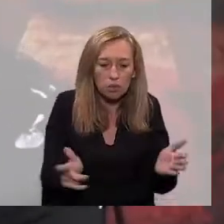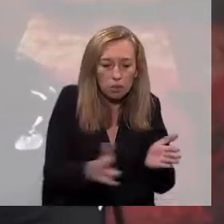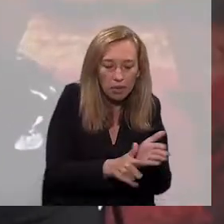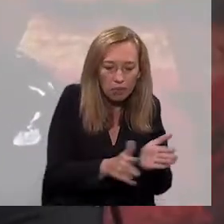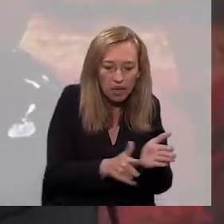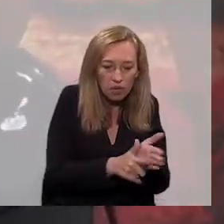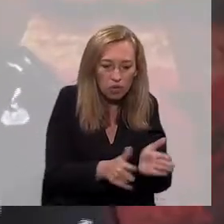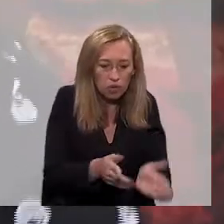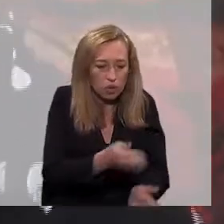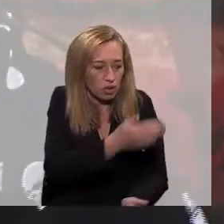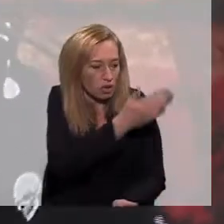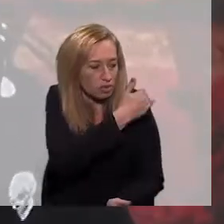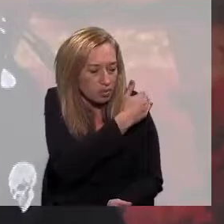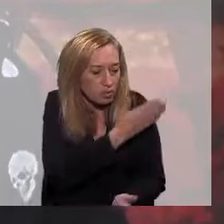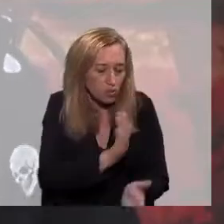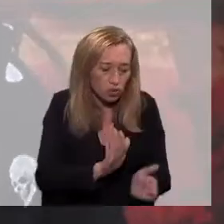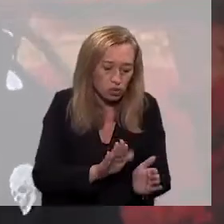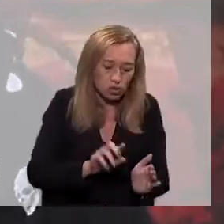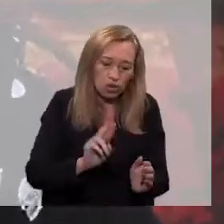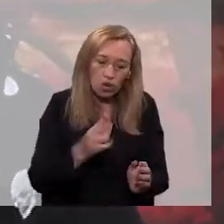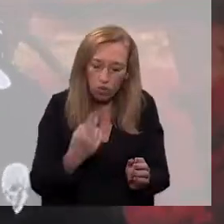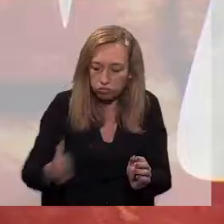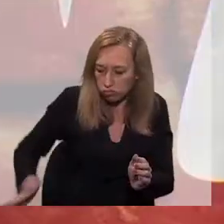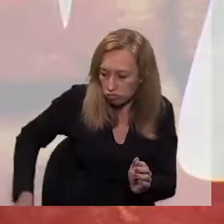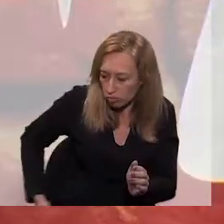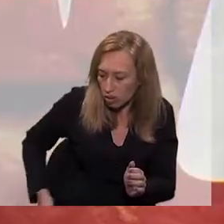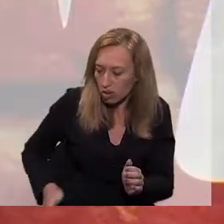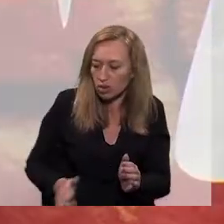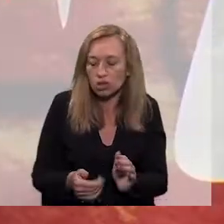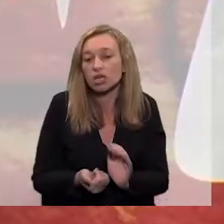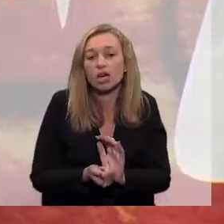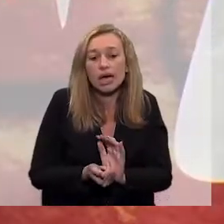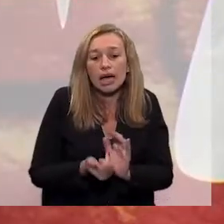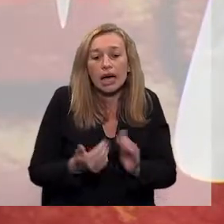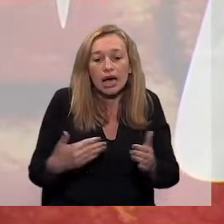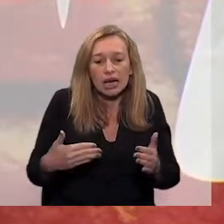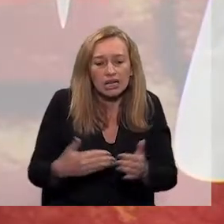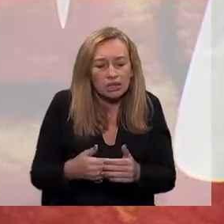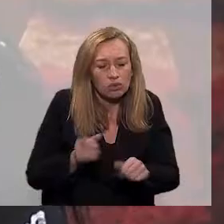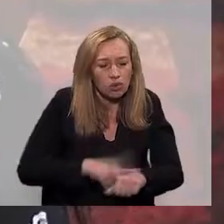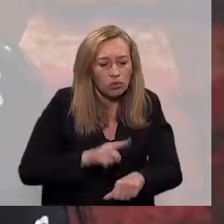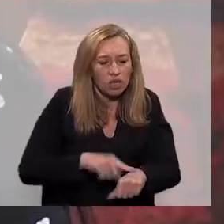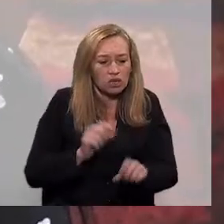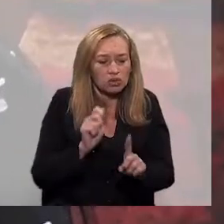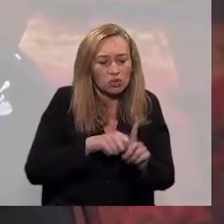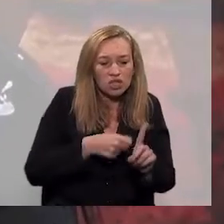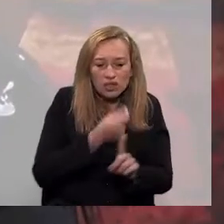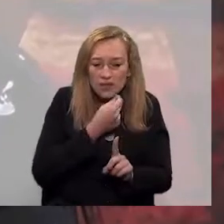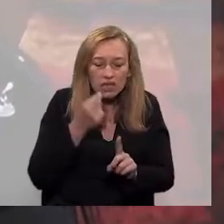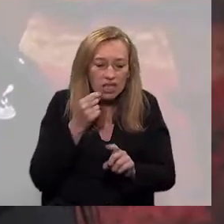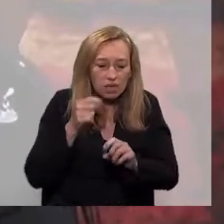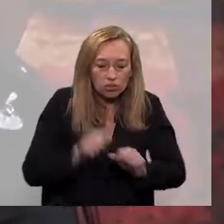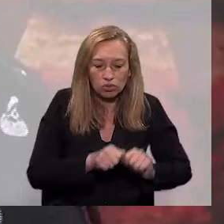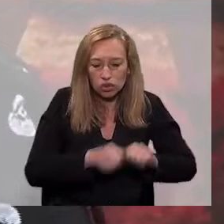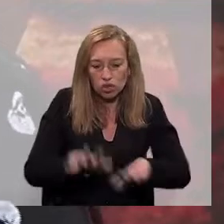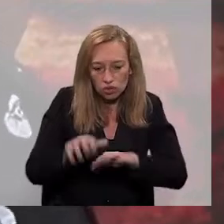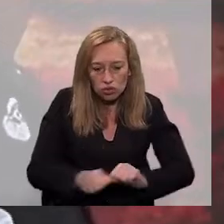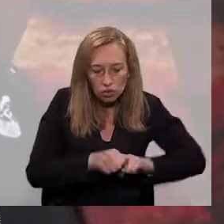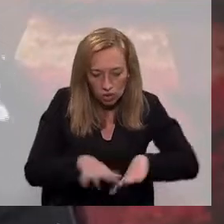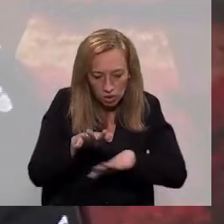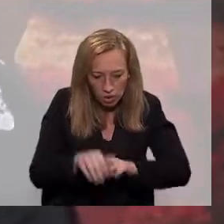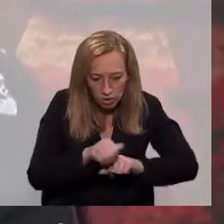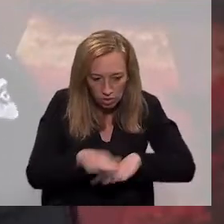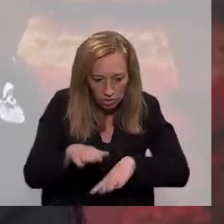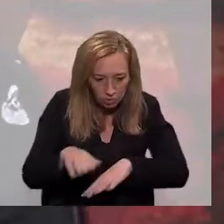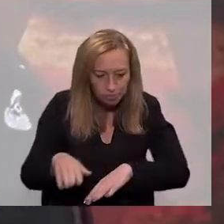colaram bilhetinhos, tipo, na minha blusa, no meu short, assim. Até que em setembro teve o